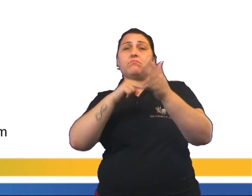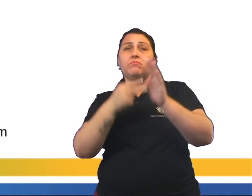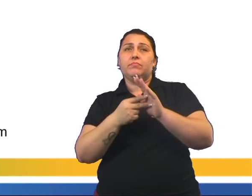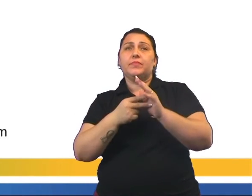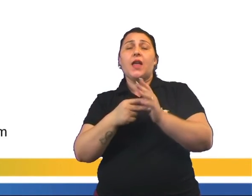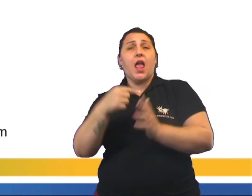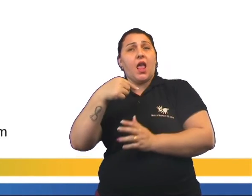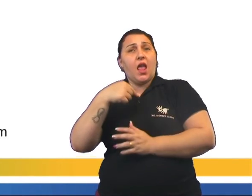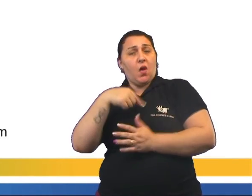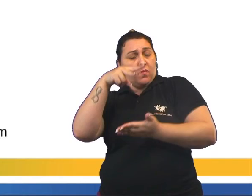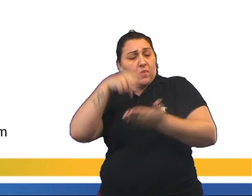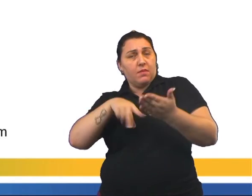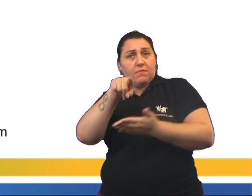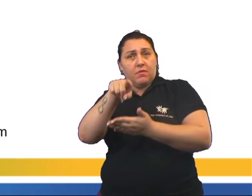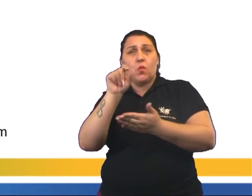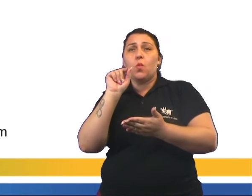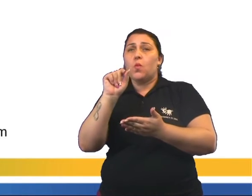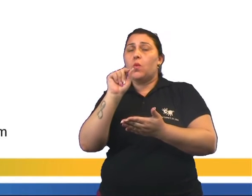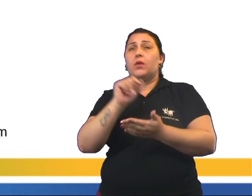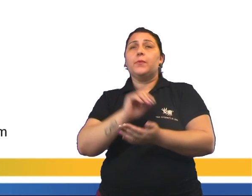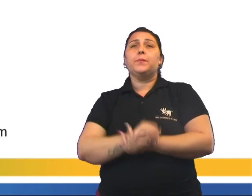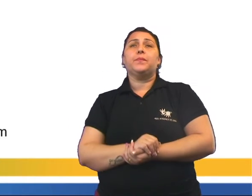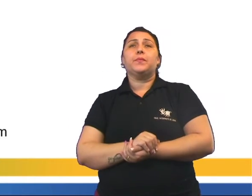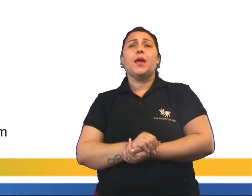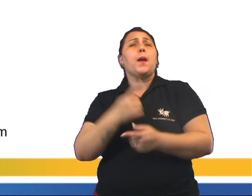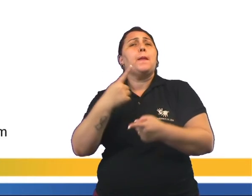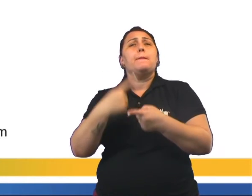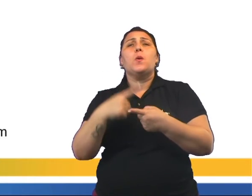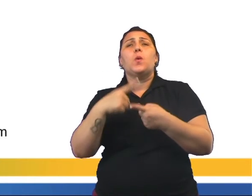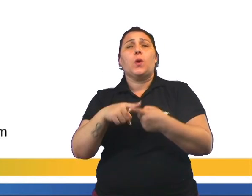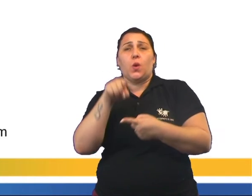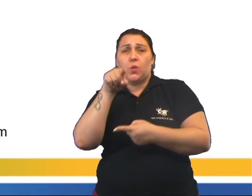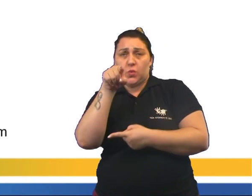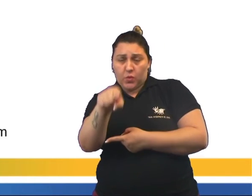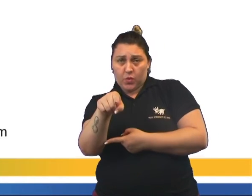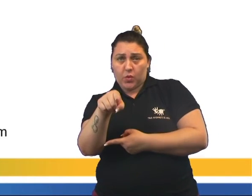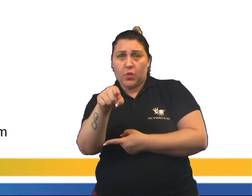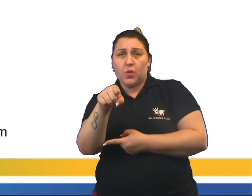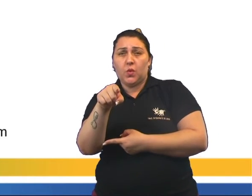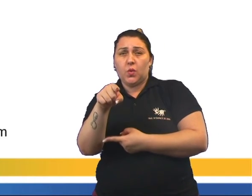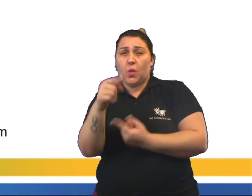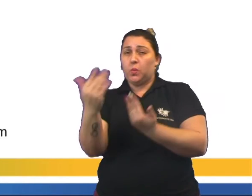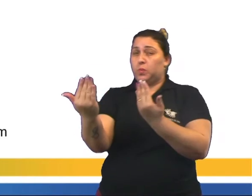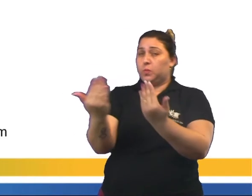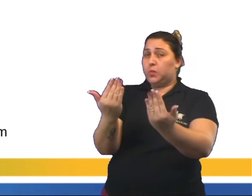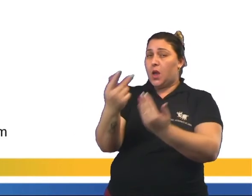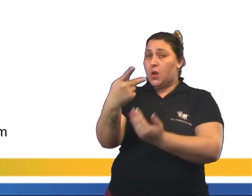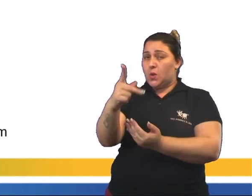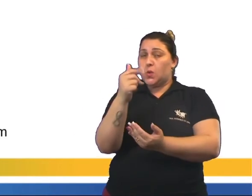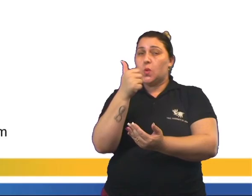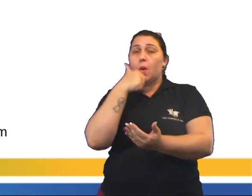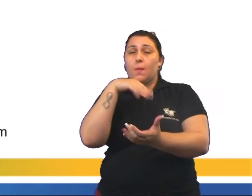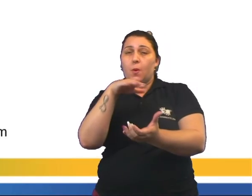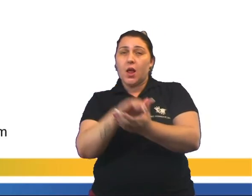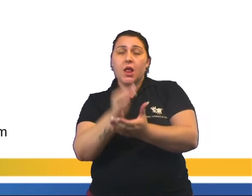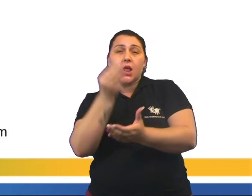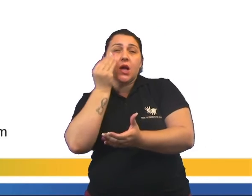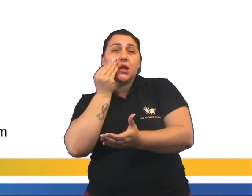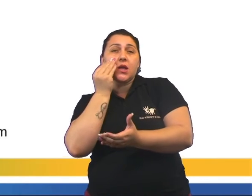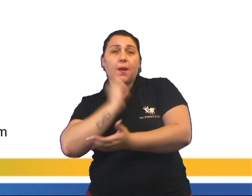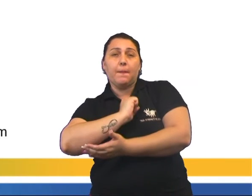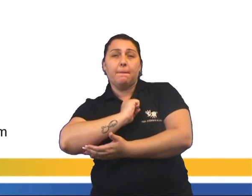dizer. Eu vou ler para você o que está dizendo aí. Porque o Senhor desconfia que a sua mulher está